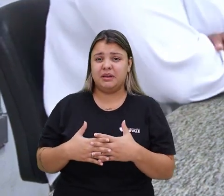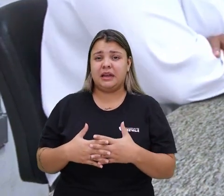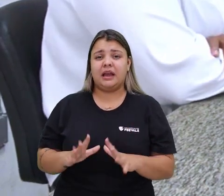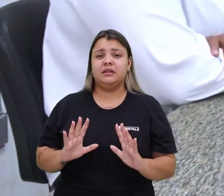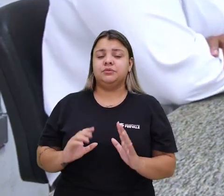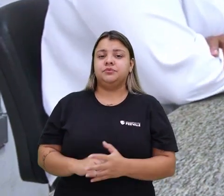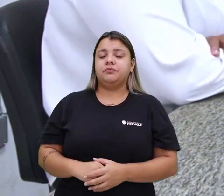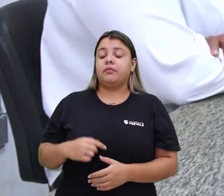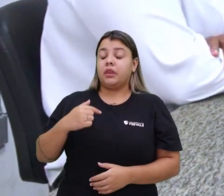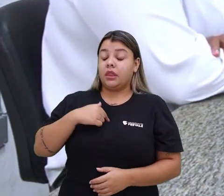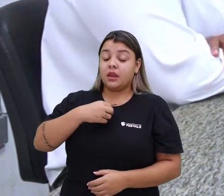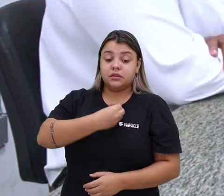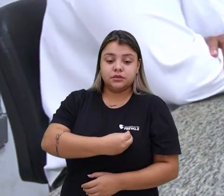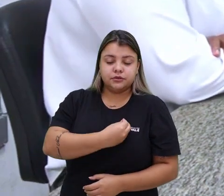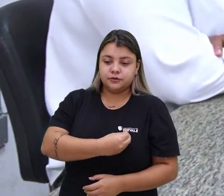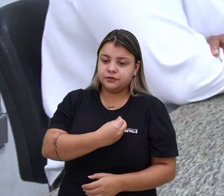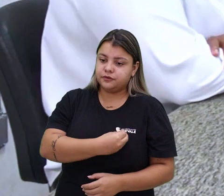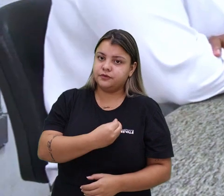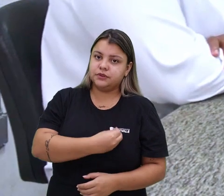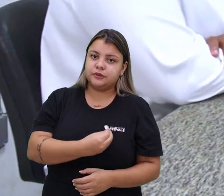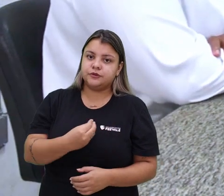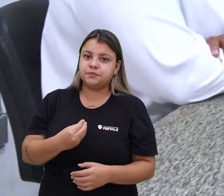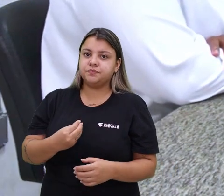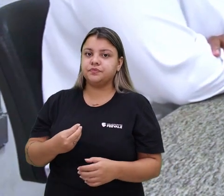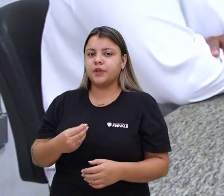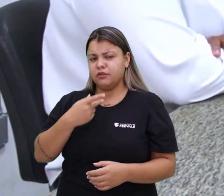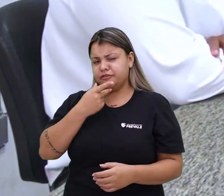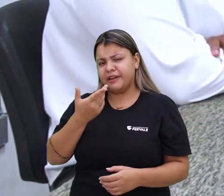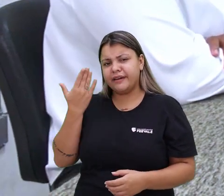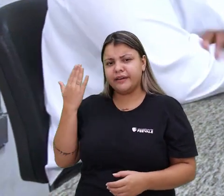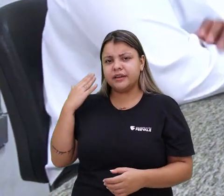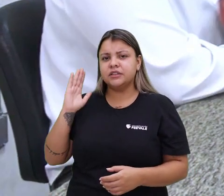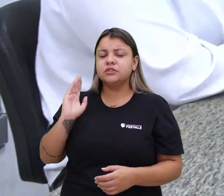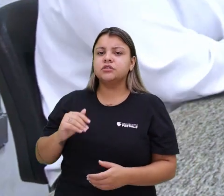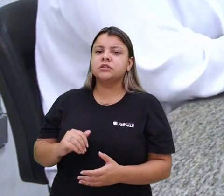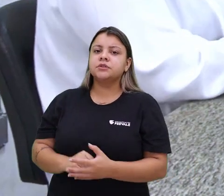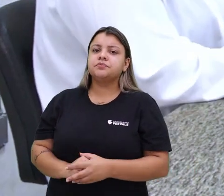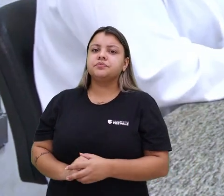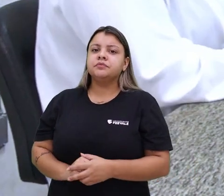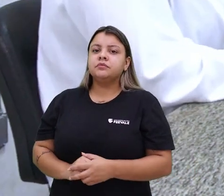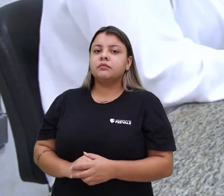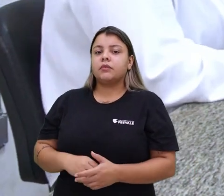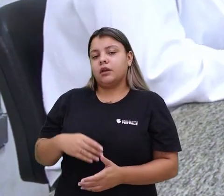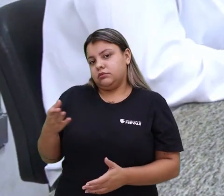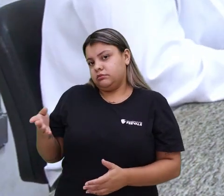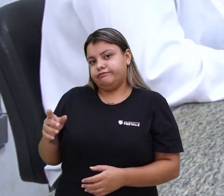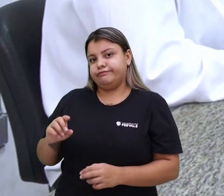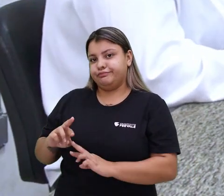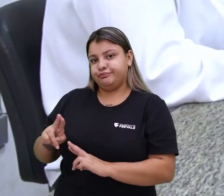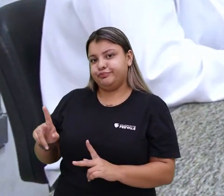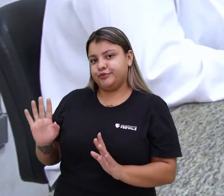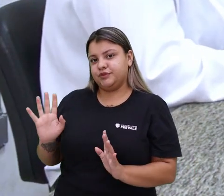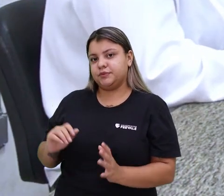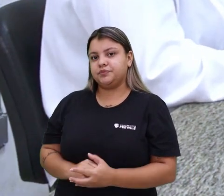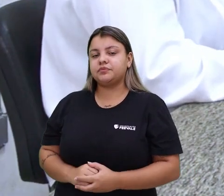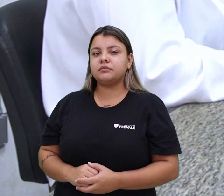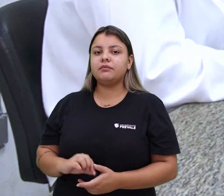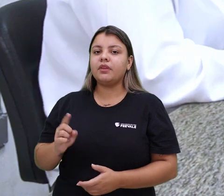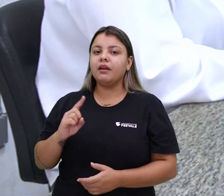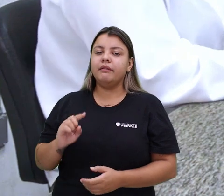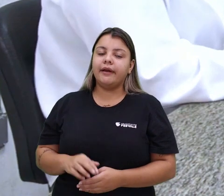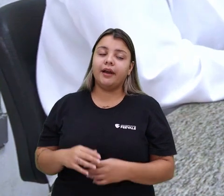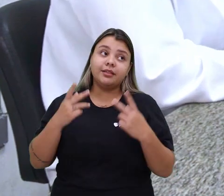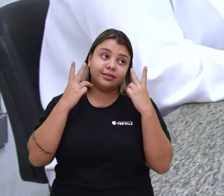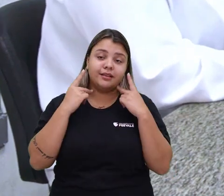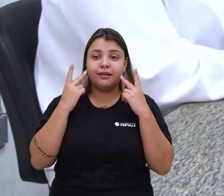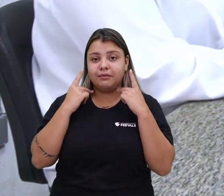pass eu passei muito já comentei isso em algum Em algumas situações né e a Luana não foi diferente né Isso não é coincidência